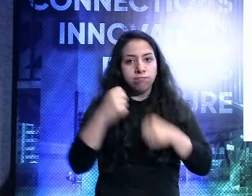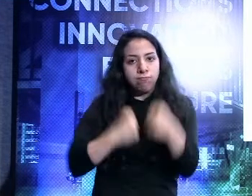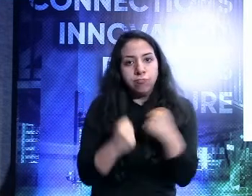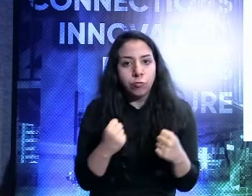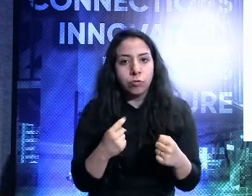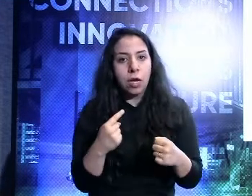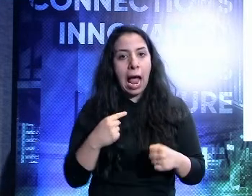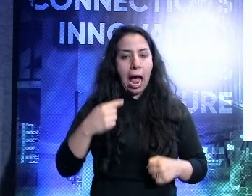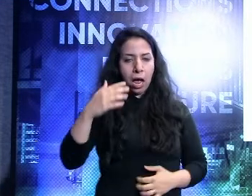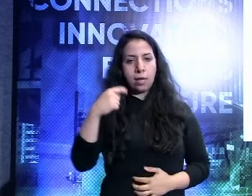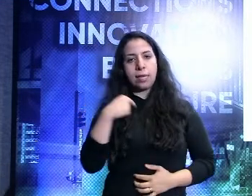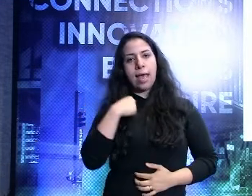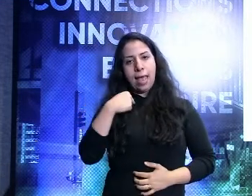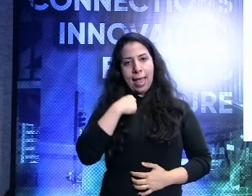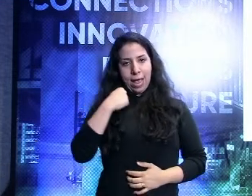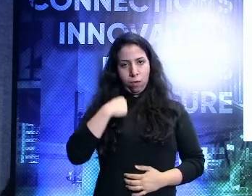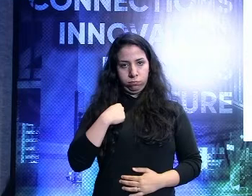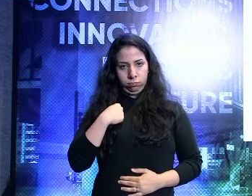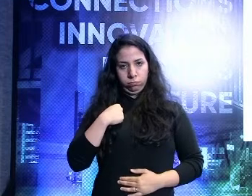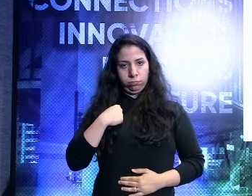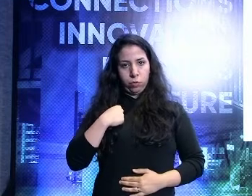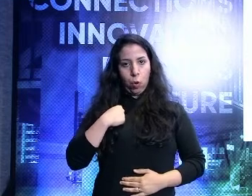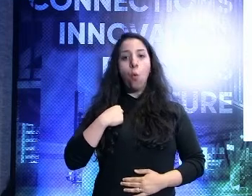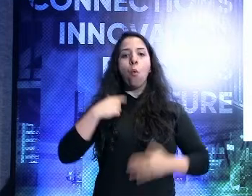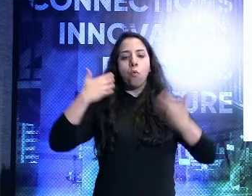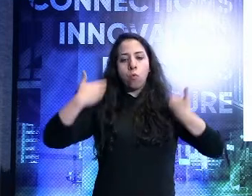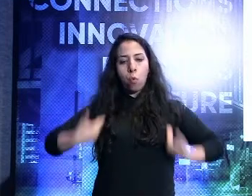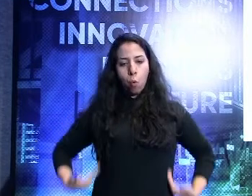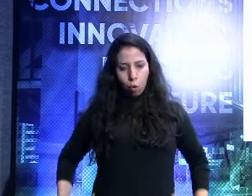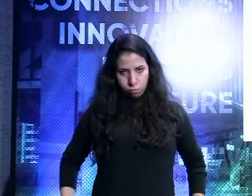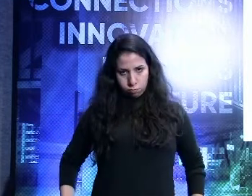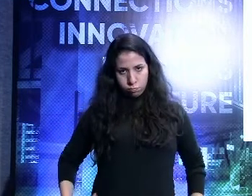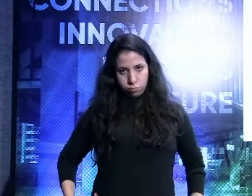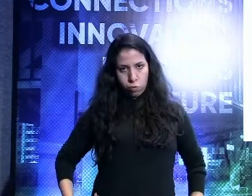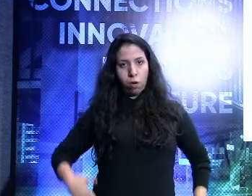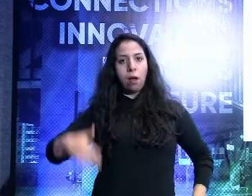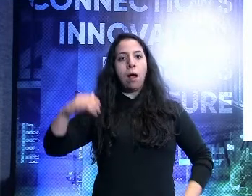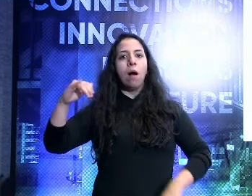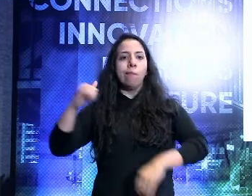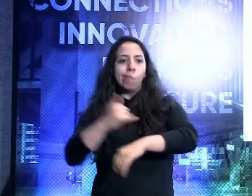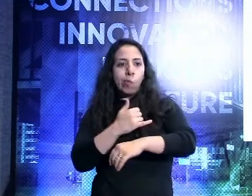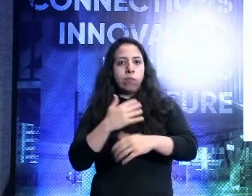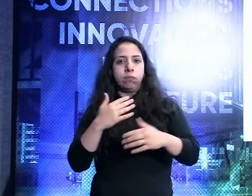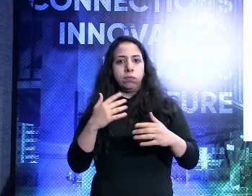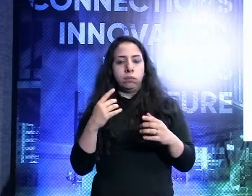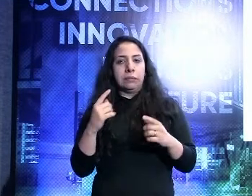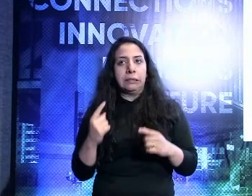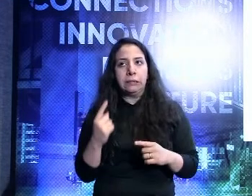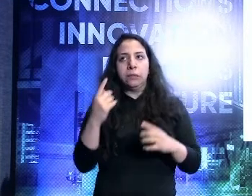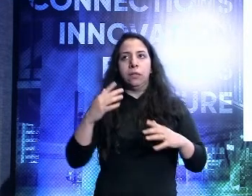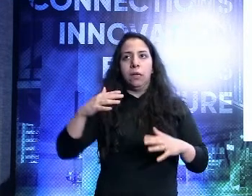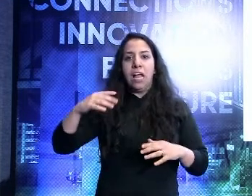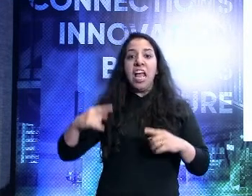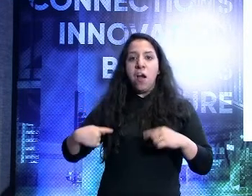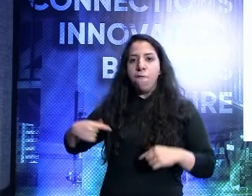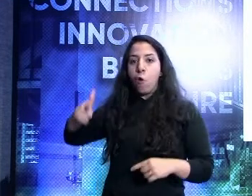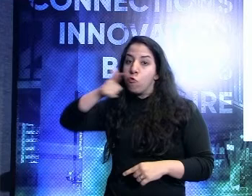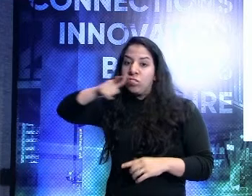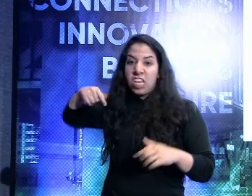corpinho, 1,93 m, 127 kg, botar um tênis desse, eu vou conseguir cruzar uma maratona de 42